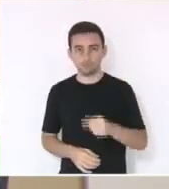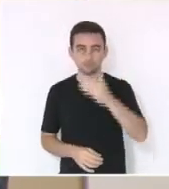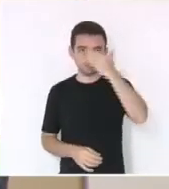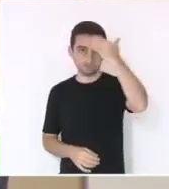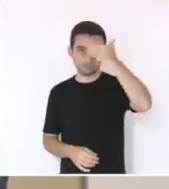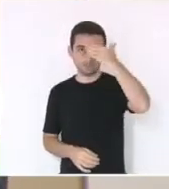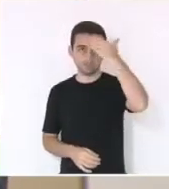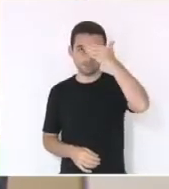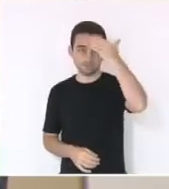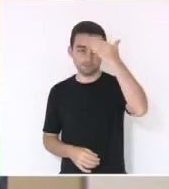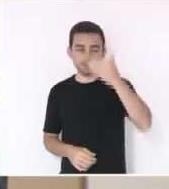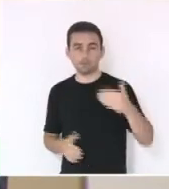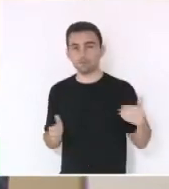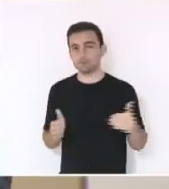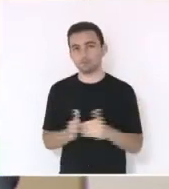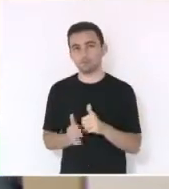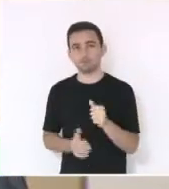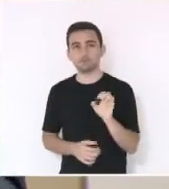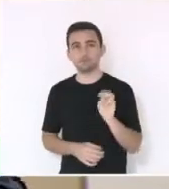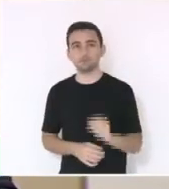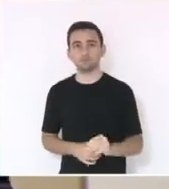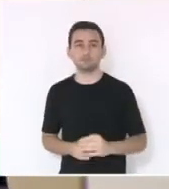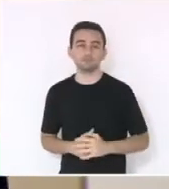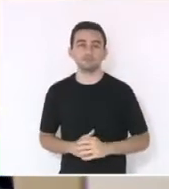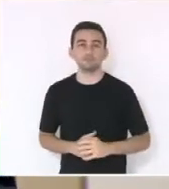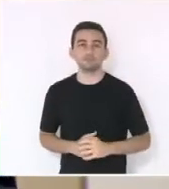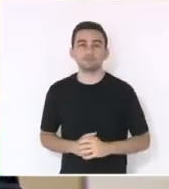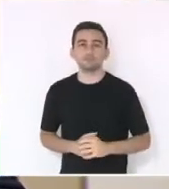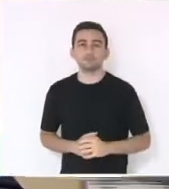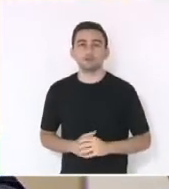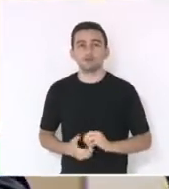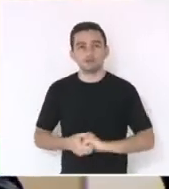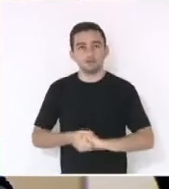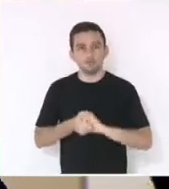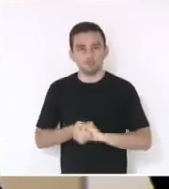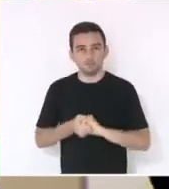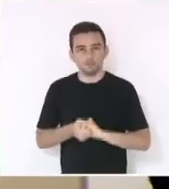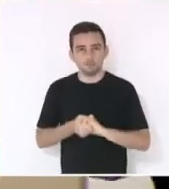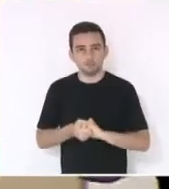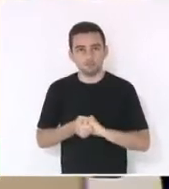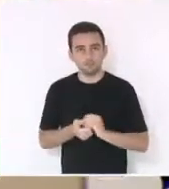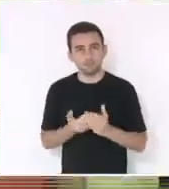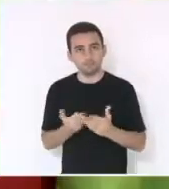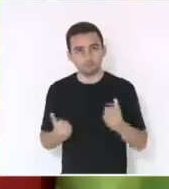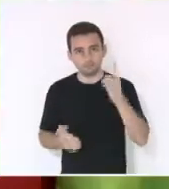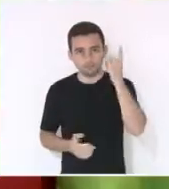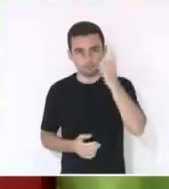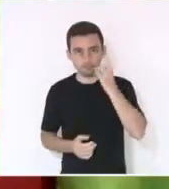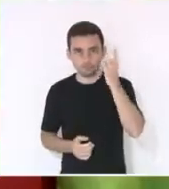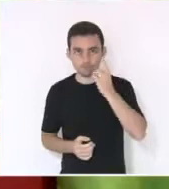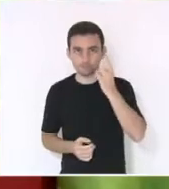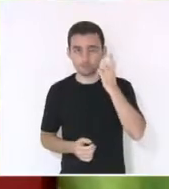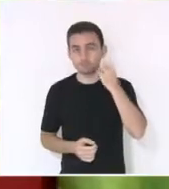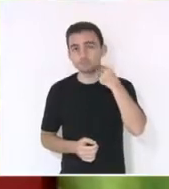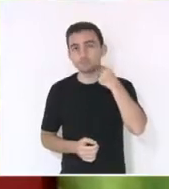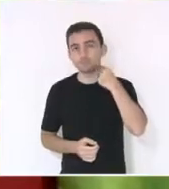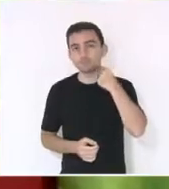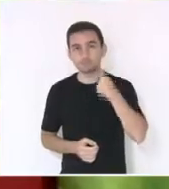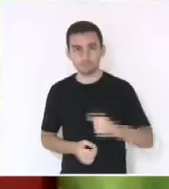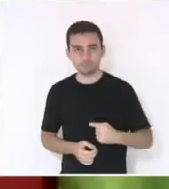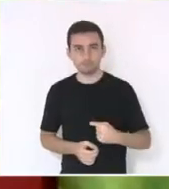Aguiar, por até 10 minutos. A nossa saudação ao deputado Silvio Drevke, que é o presidente